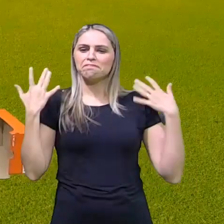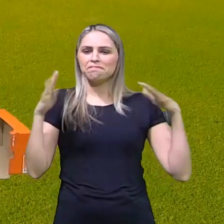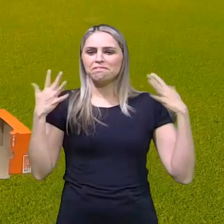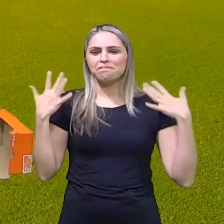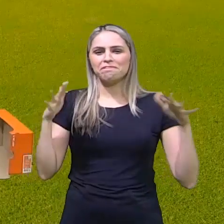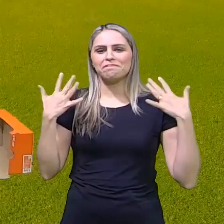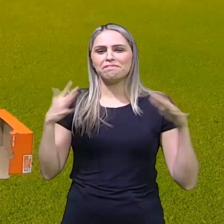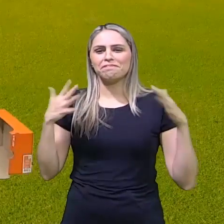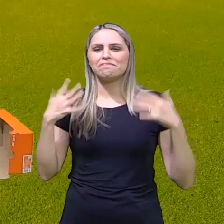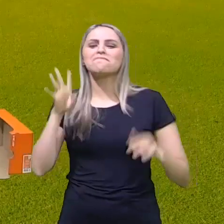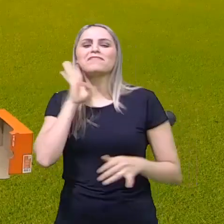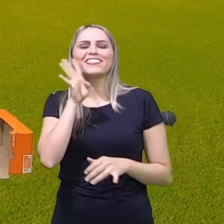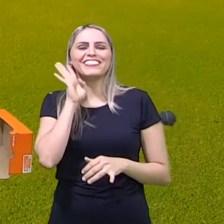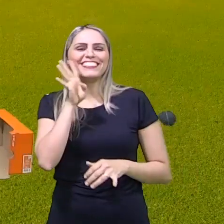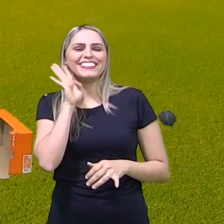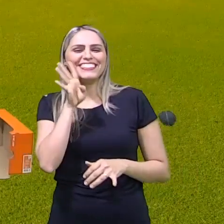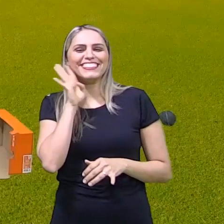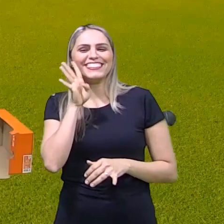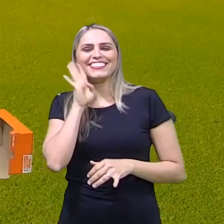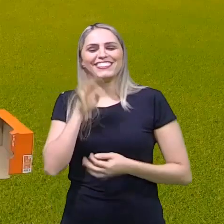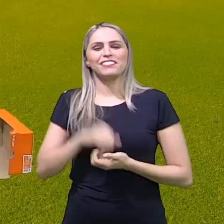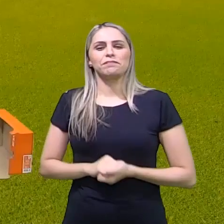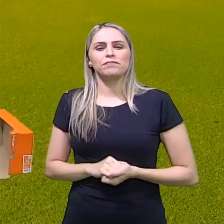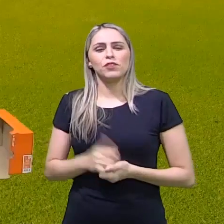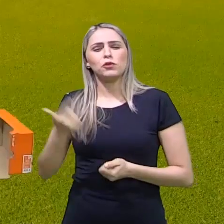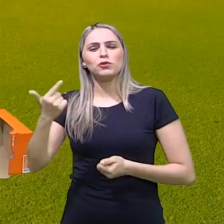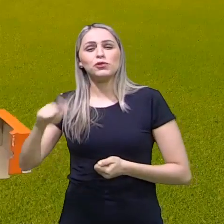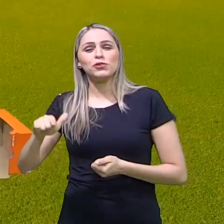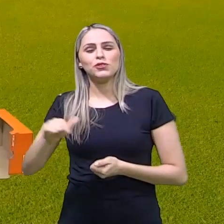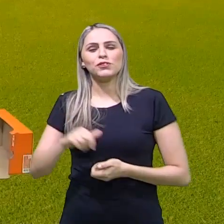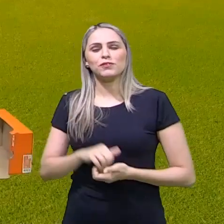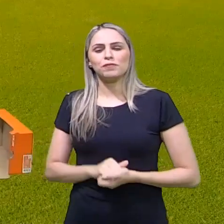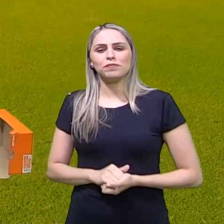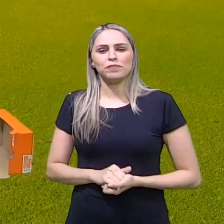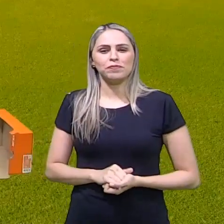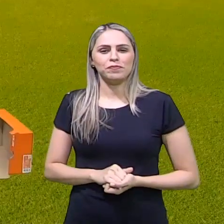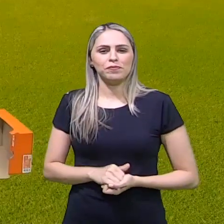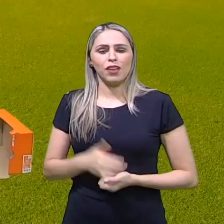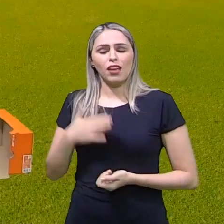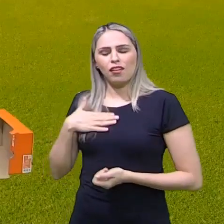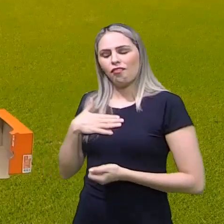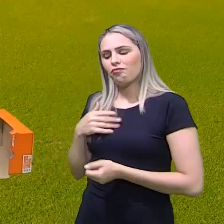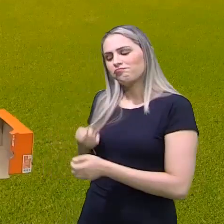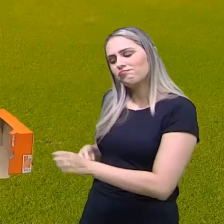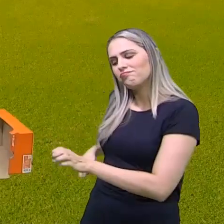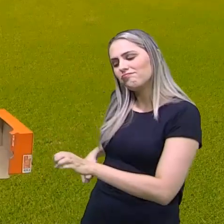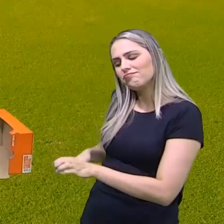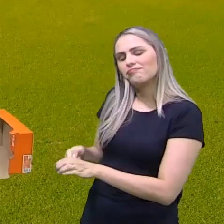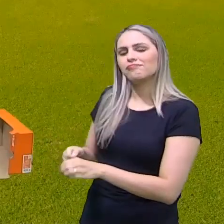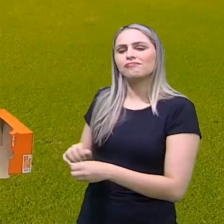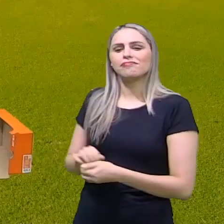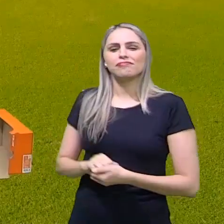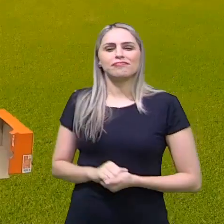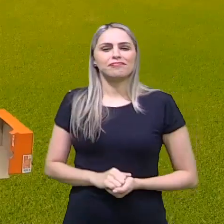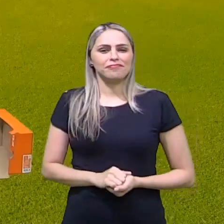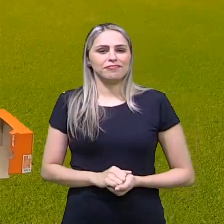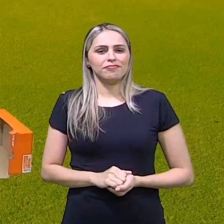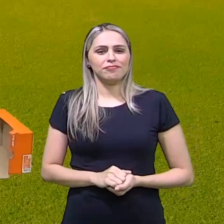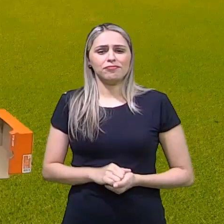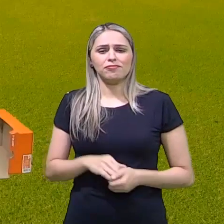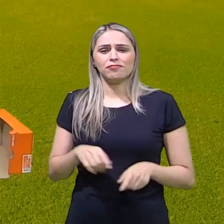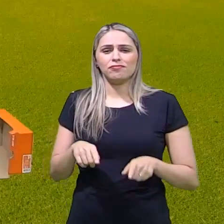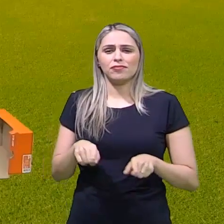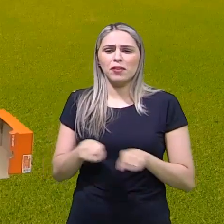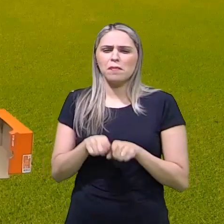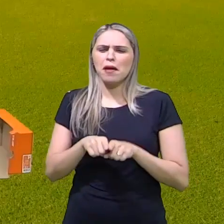Que massa! Consegui! Que legal! Vou fazer mais uma vez? Vamos lá. Vamos lá. Me dá bola, me dá bola. Me dá bola. O papai e a mamãe, o papai